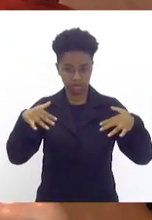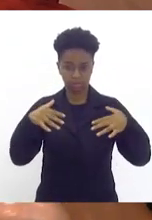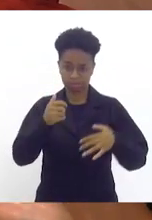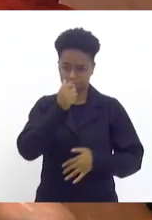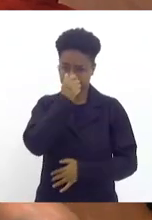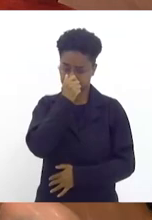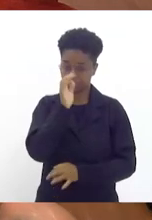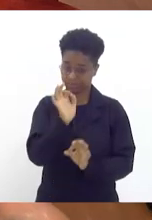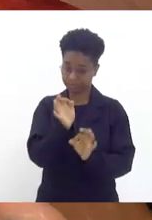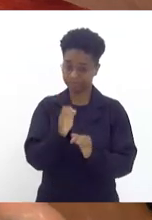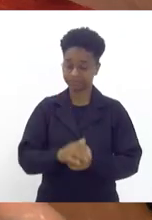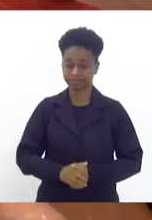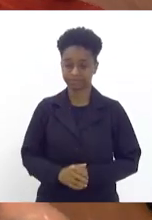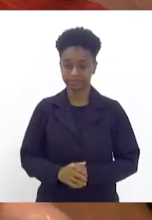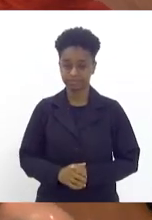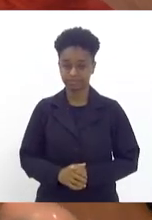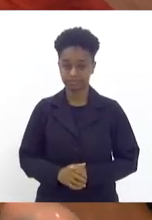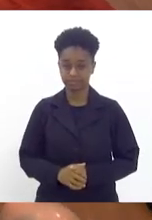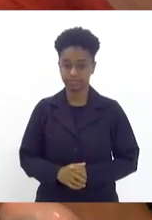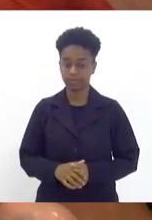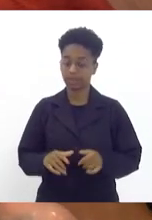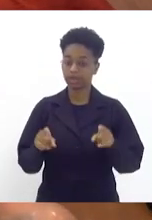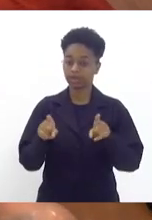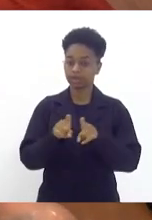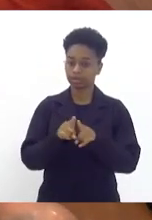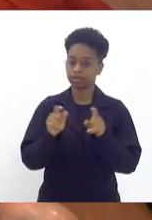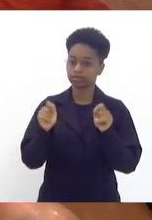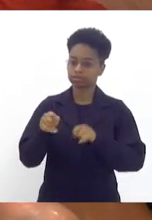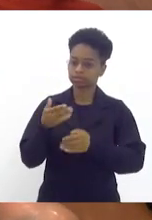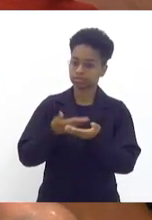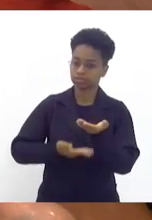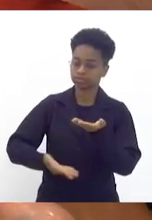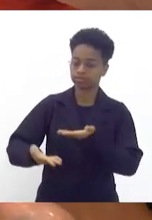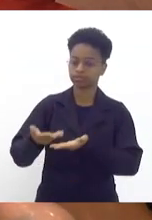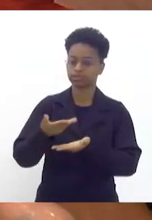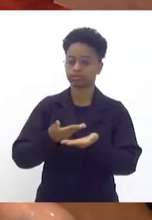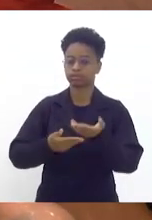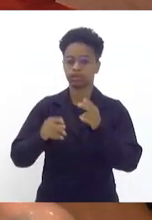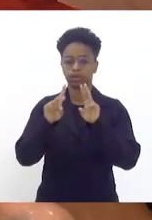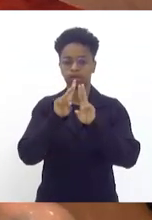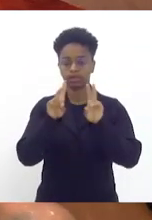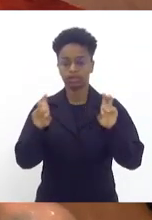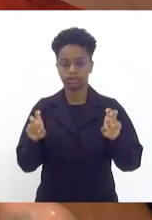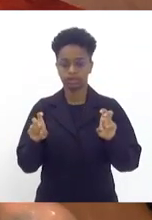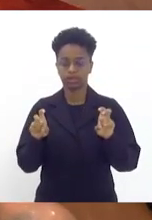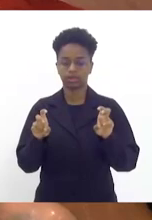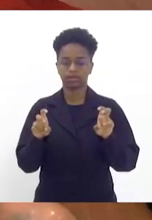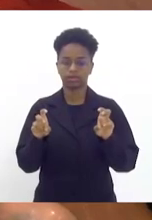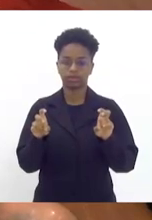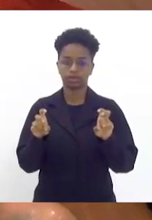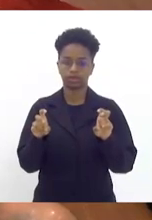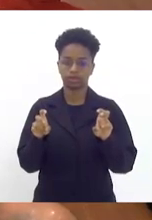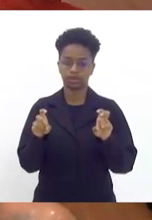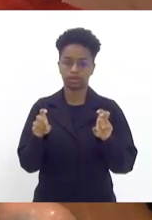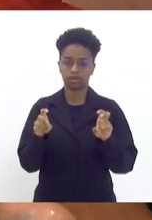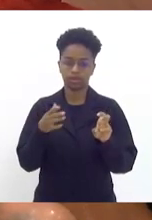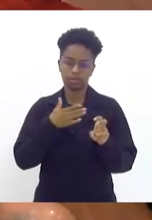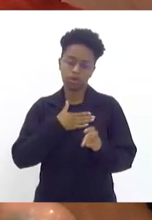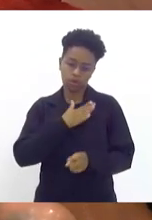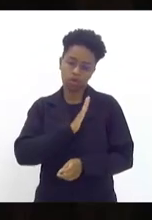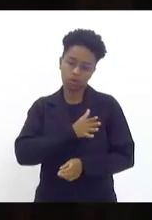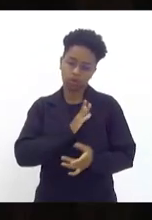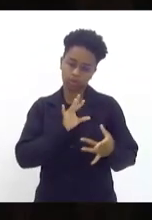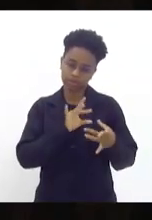cheio, né? E ao mesmo tempo poder compartilhar um tema que é do meu coração, né?